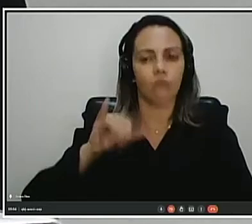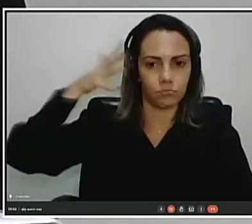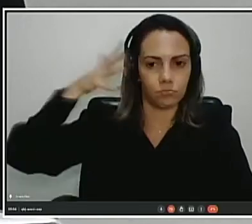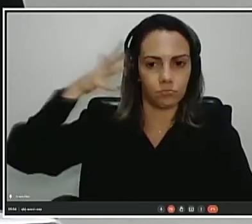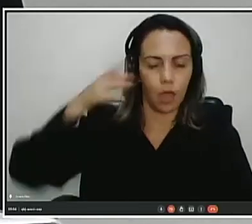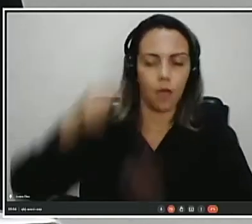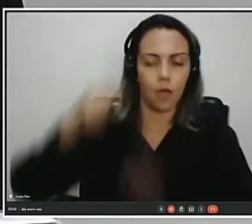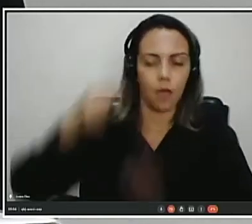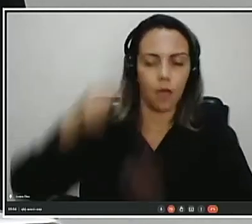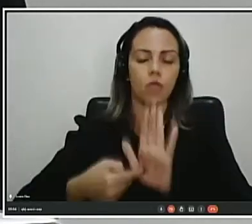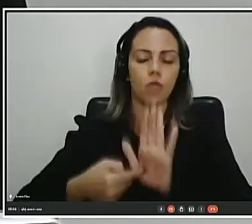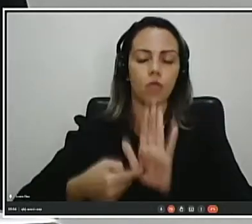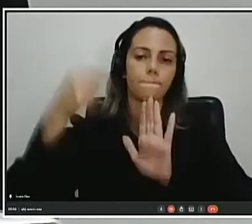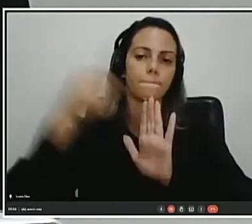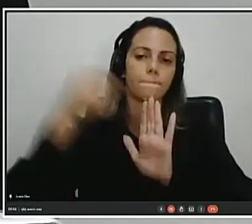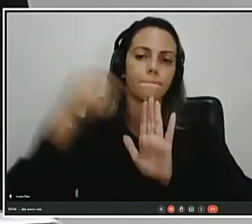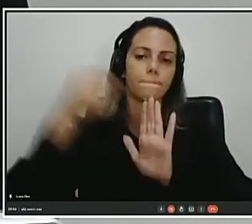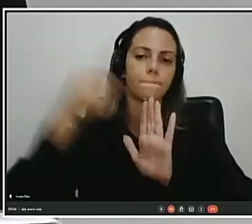destacar aí alguns